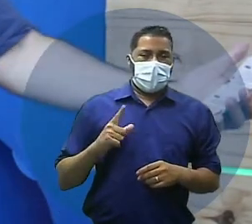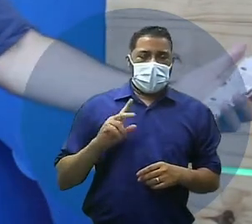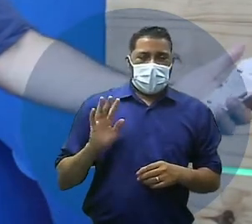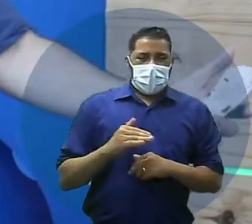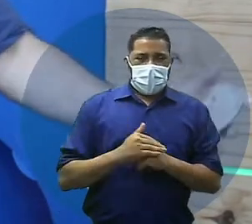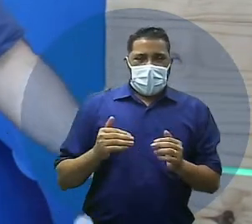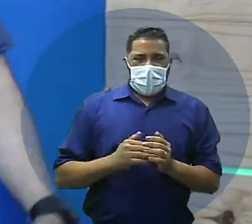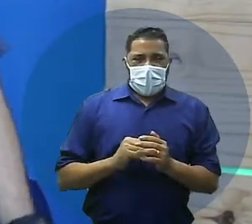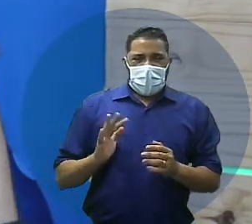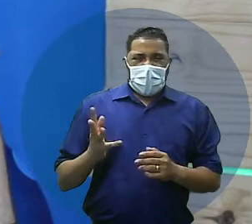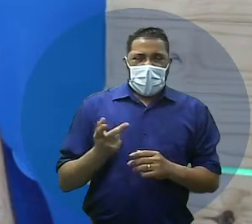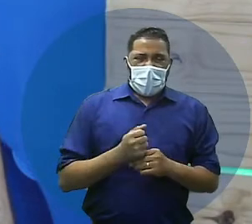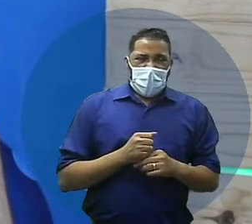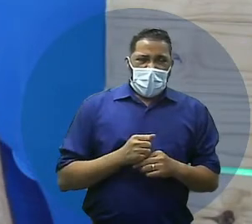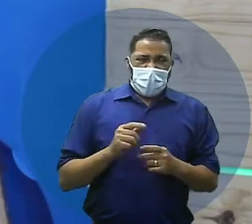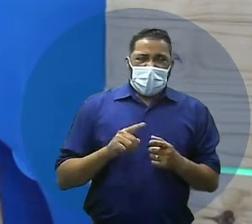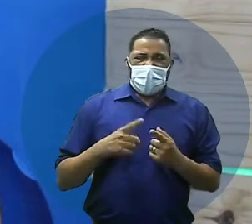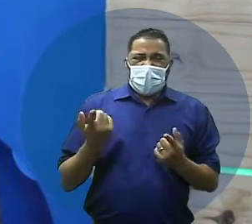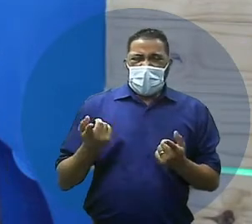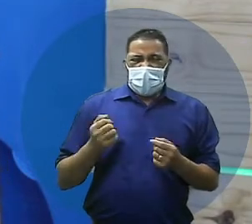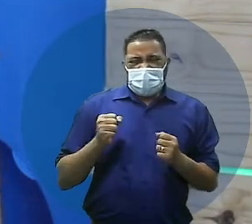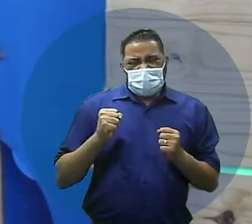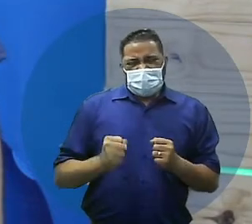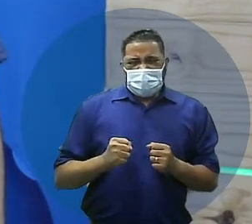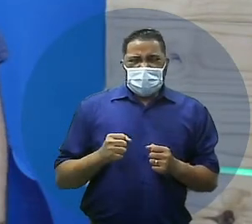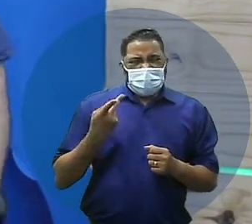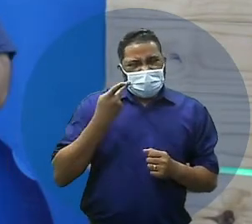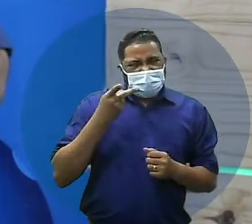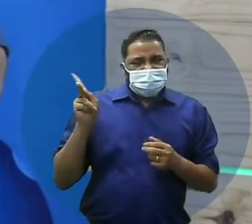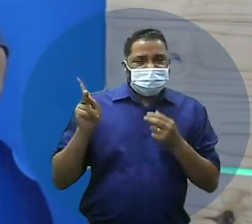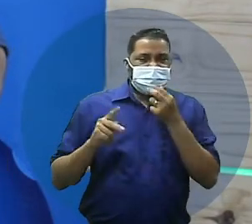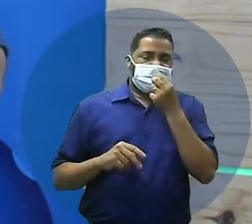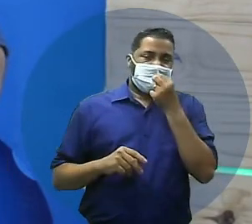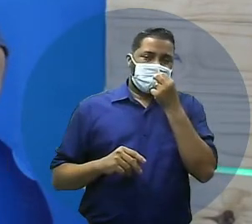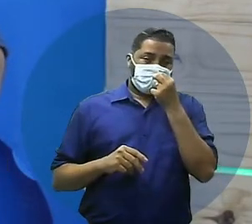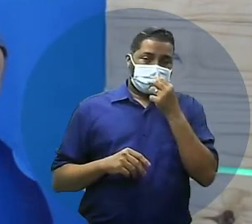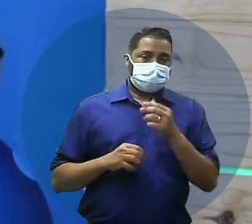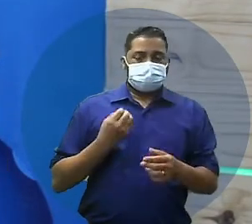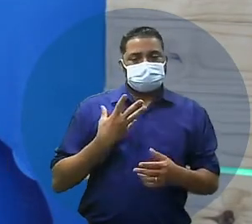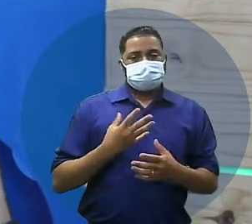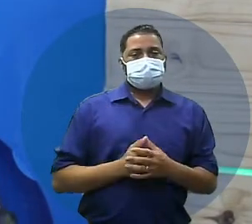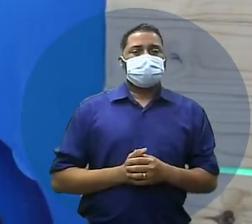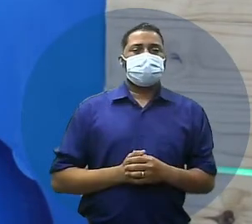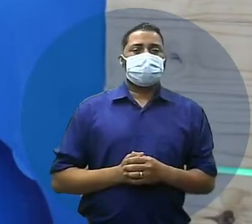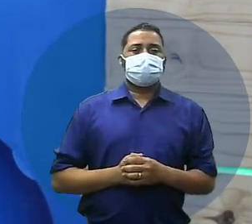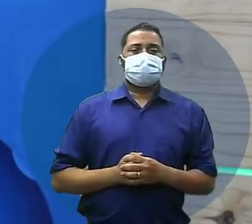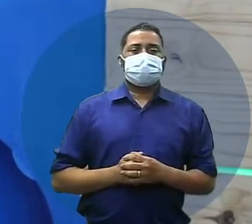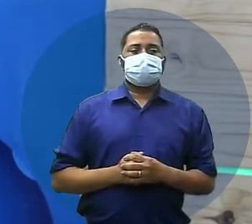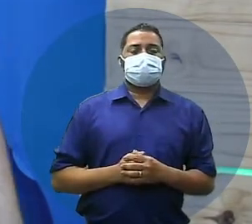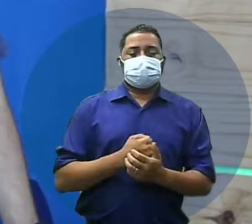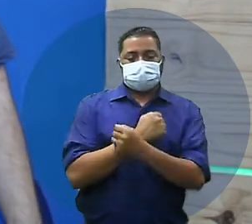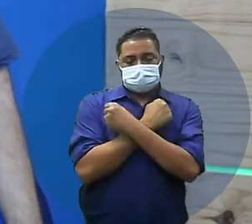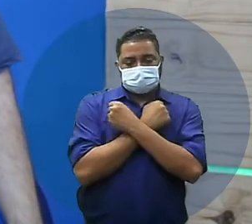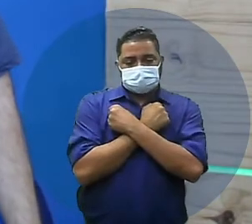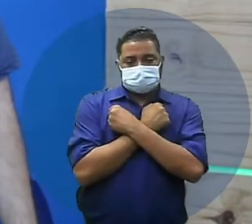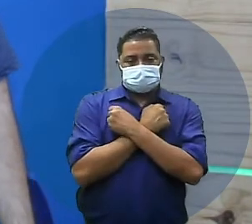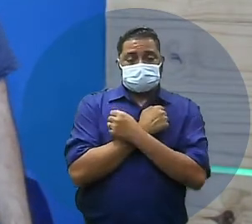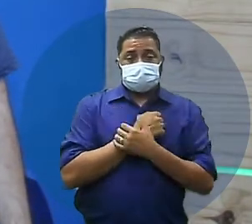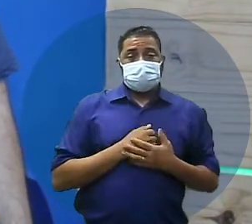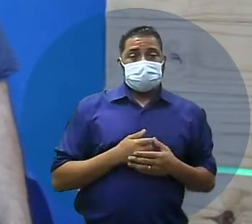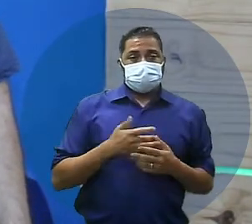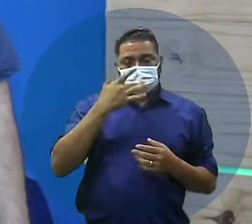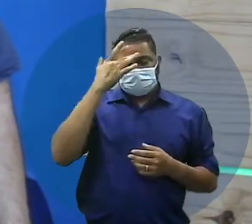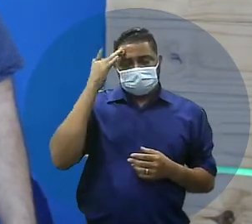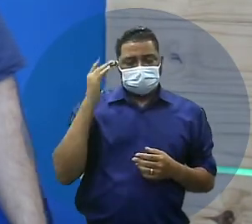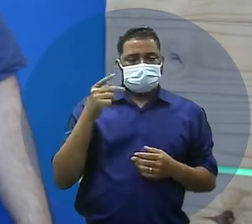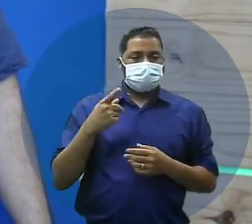da literatura. Mas Pau d'Alho, se puder, visite. Vale muito a pena. Tá bem? Forte abraço, pessoal de Pau d'Alho